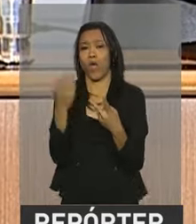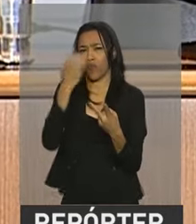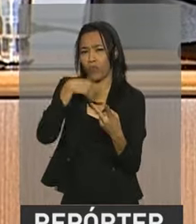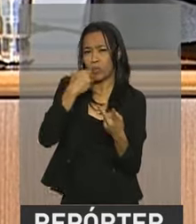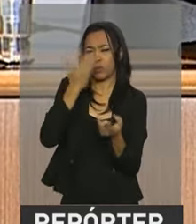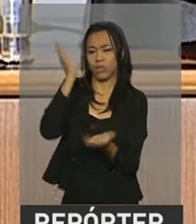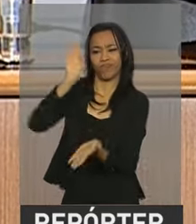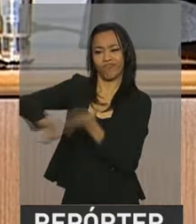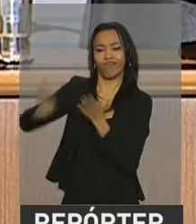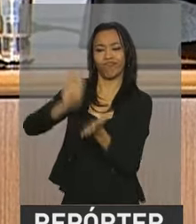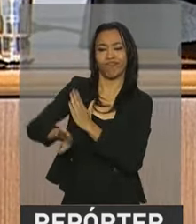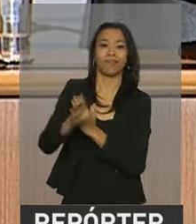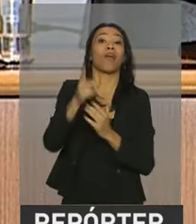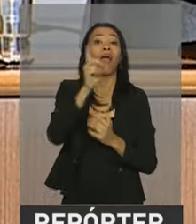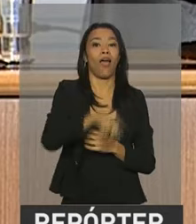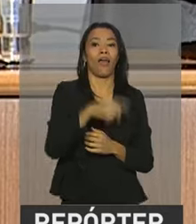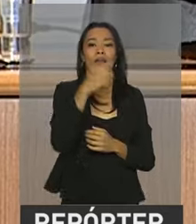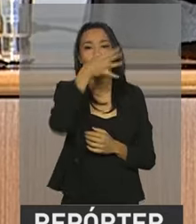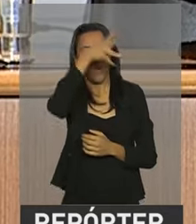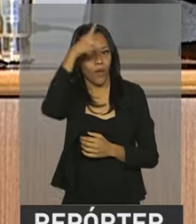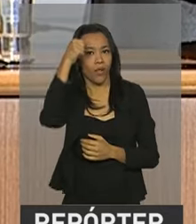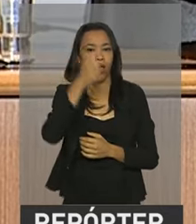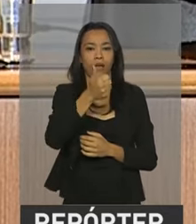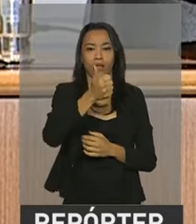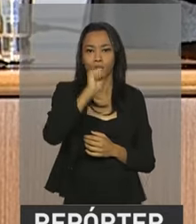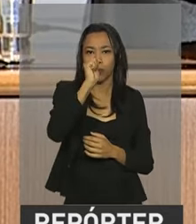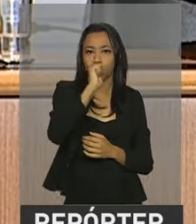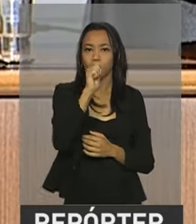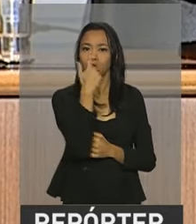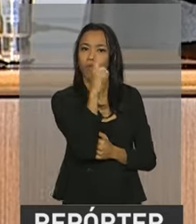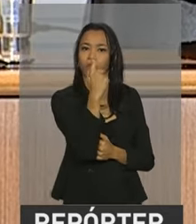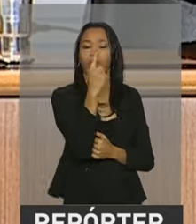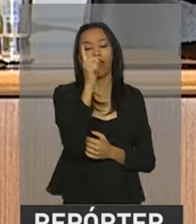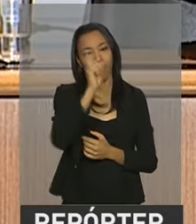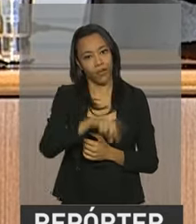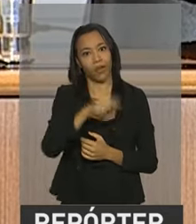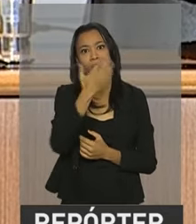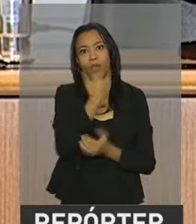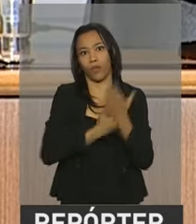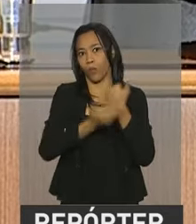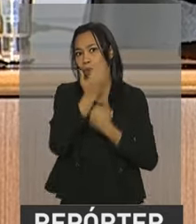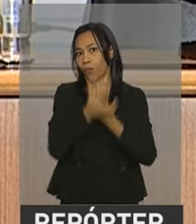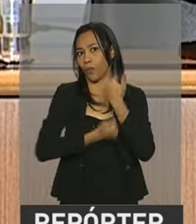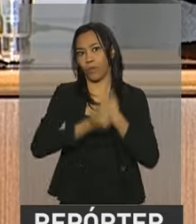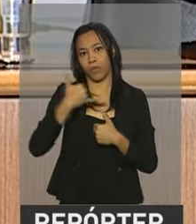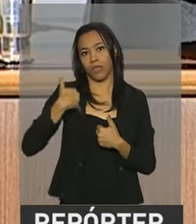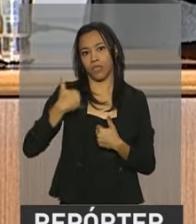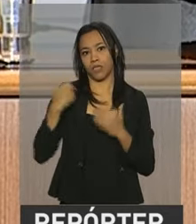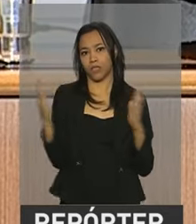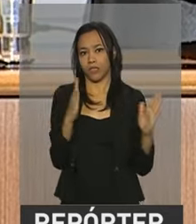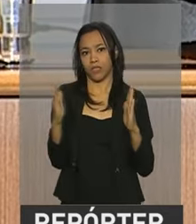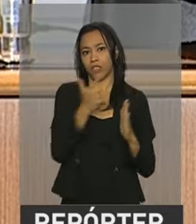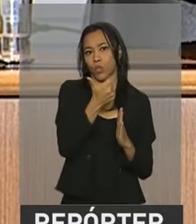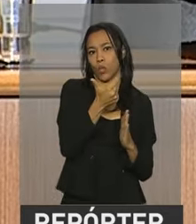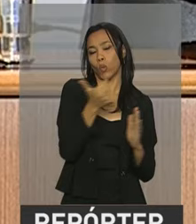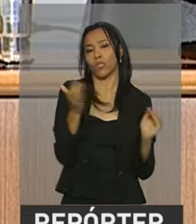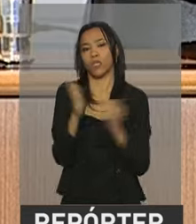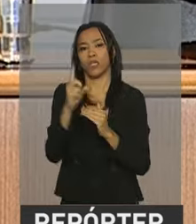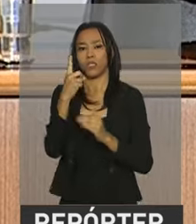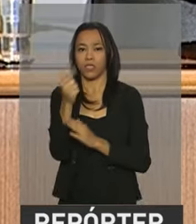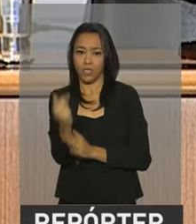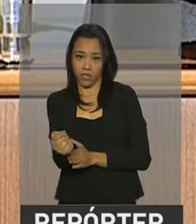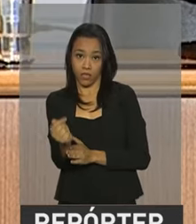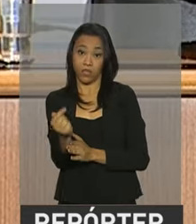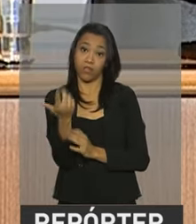refrigerante que já ocupa aí o sexto lugar entre os alimentos mais consumidos entre os jovens dessa faix etária entre 12 e 17